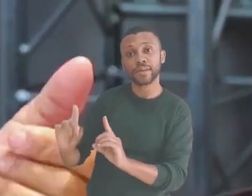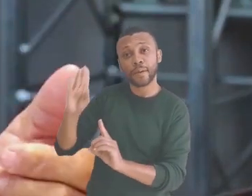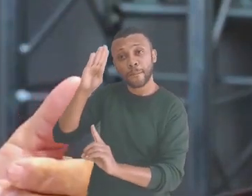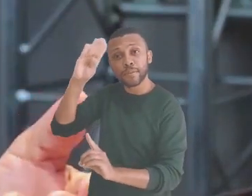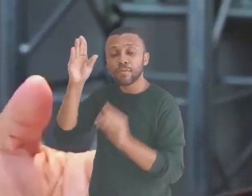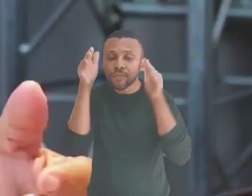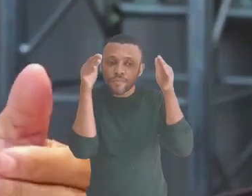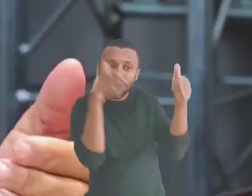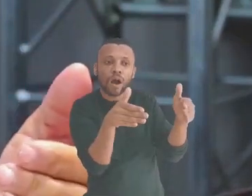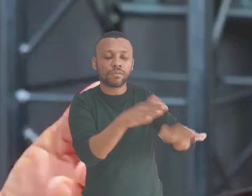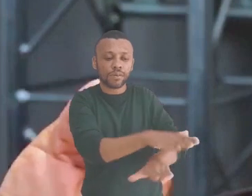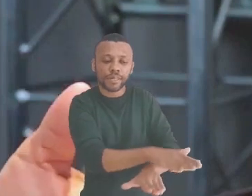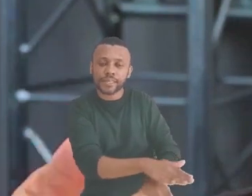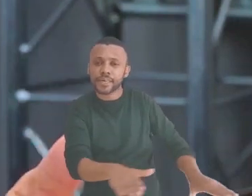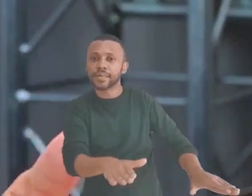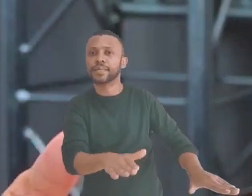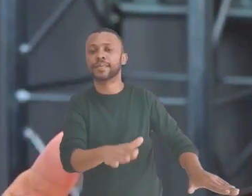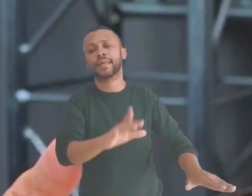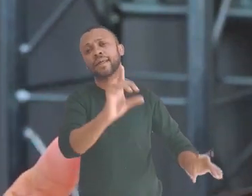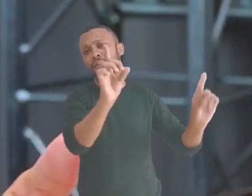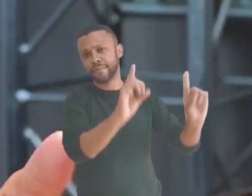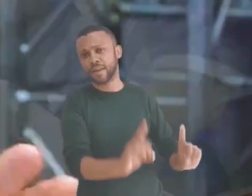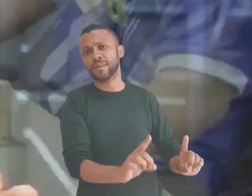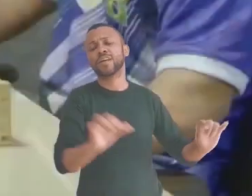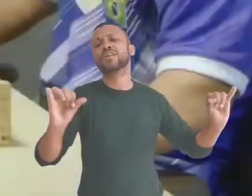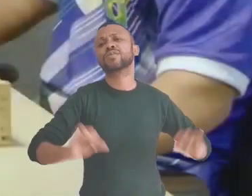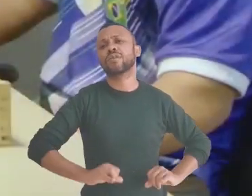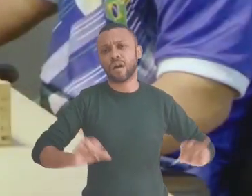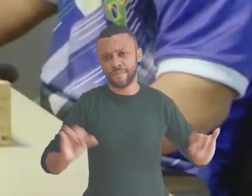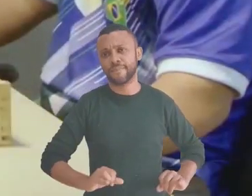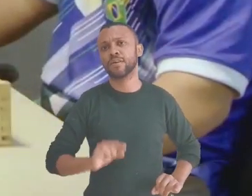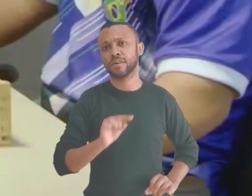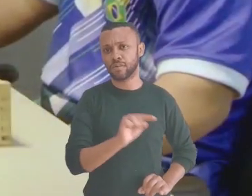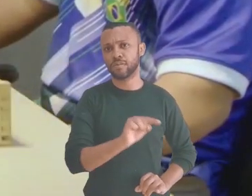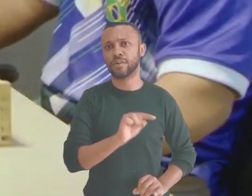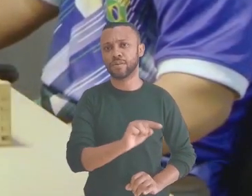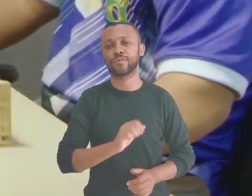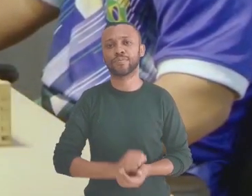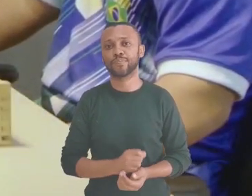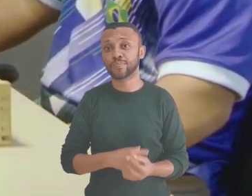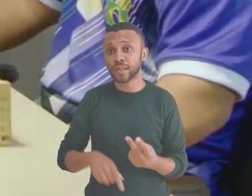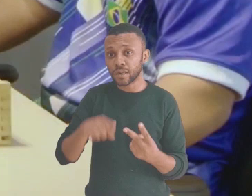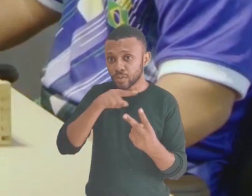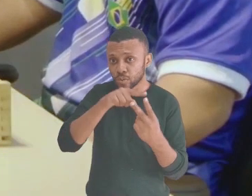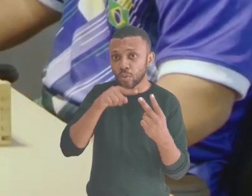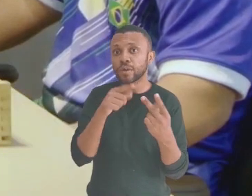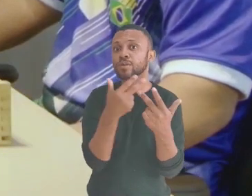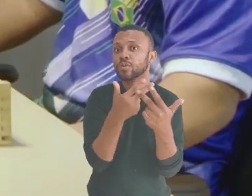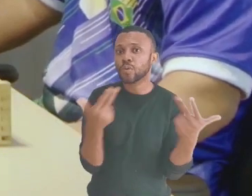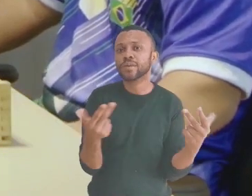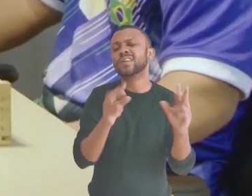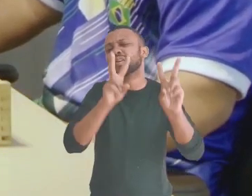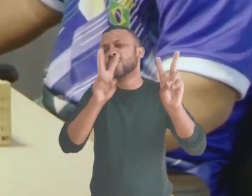que vem sofrendo cada vez mais com isso. E uma das questões relacionadas ao